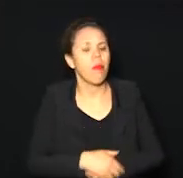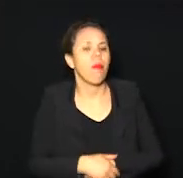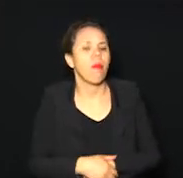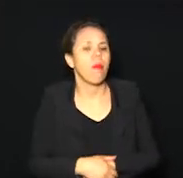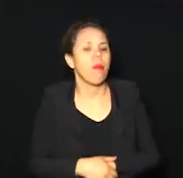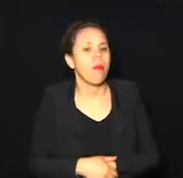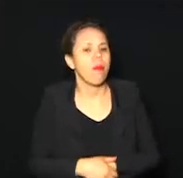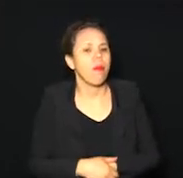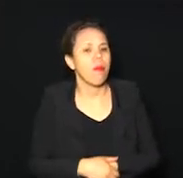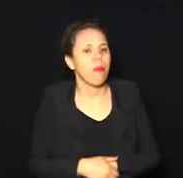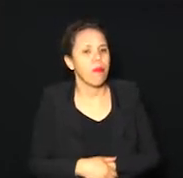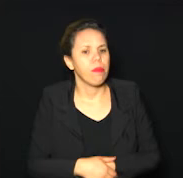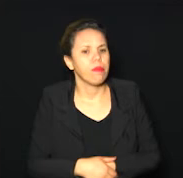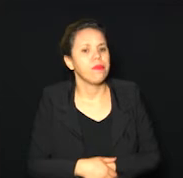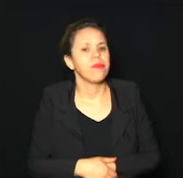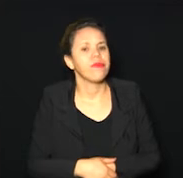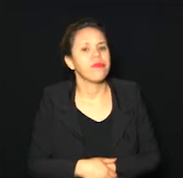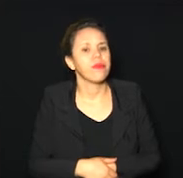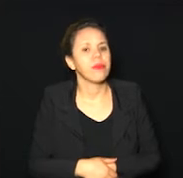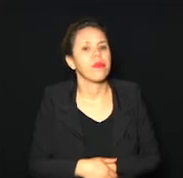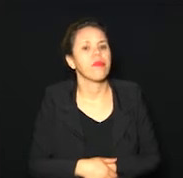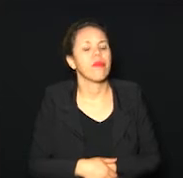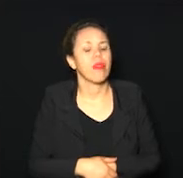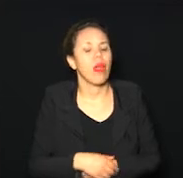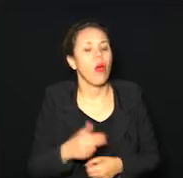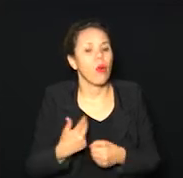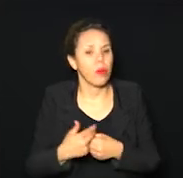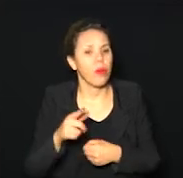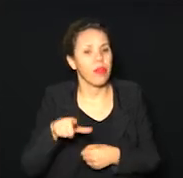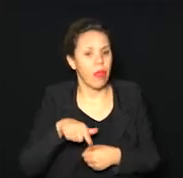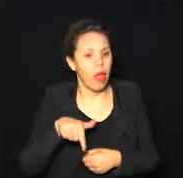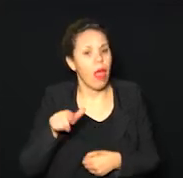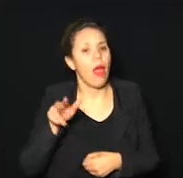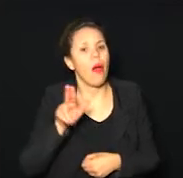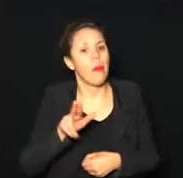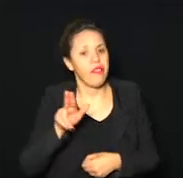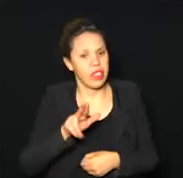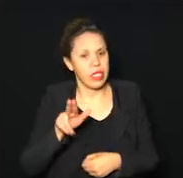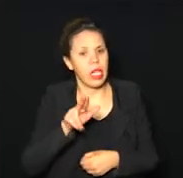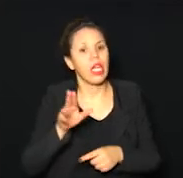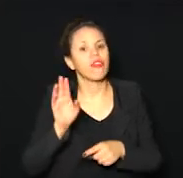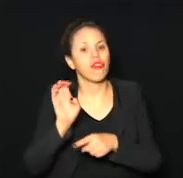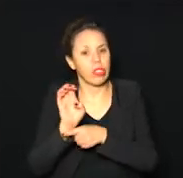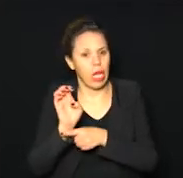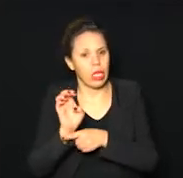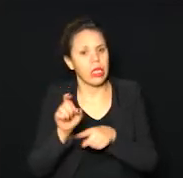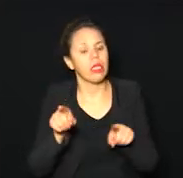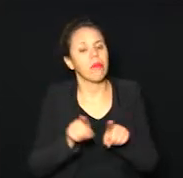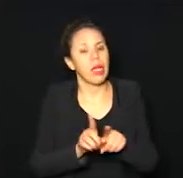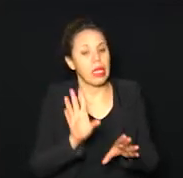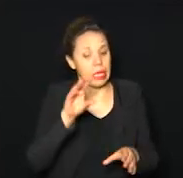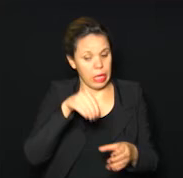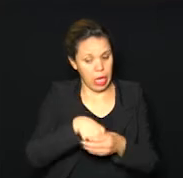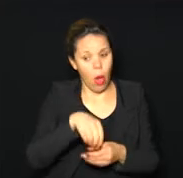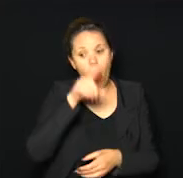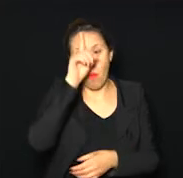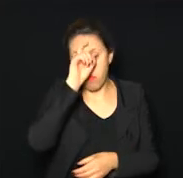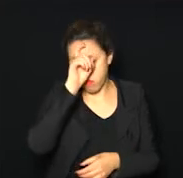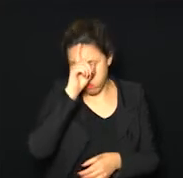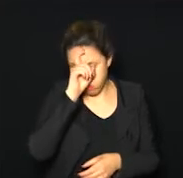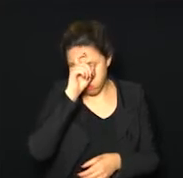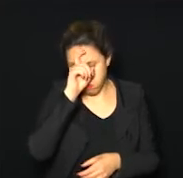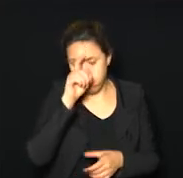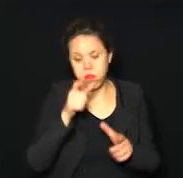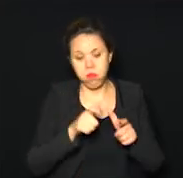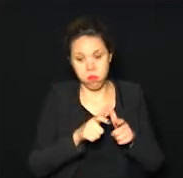esse lado, né, vamos dizer assim, é uma universidade estadual, mas tem também um complexo hospitalar que tem